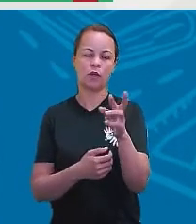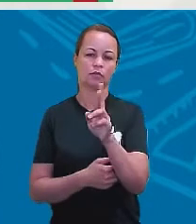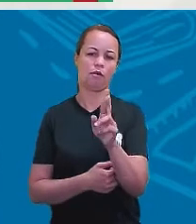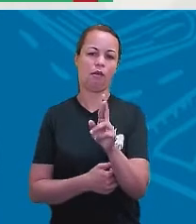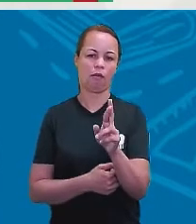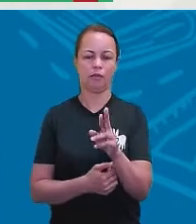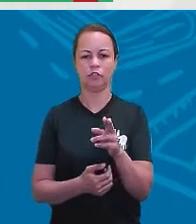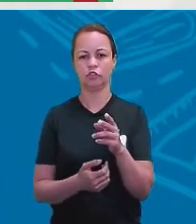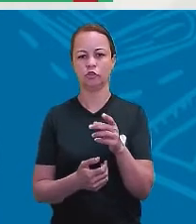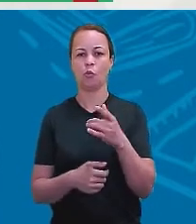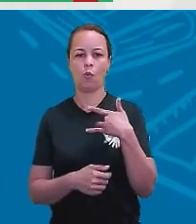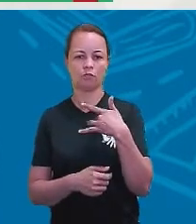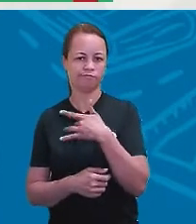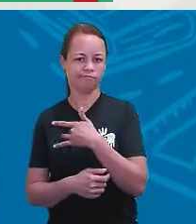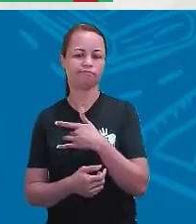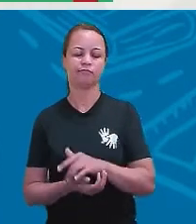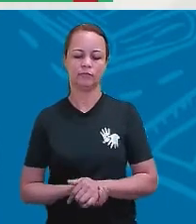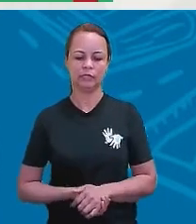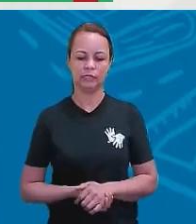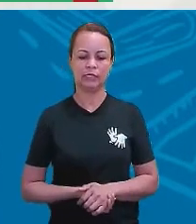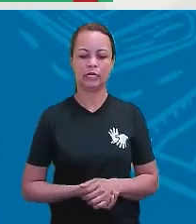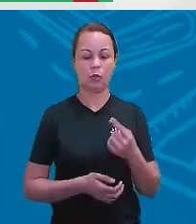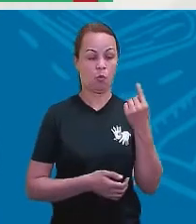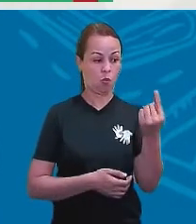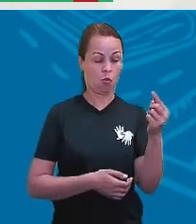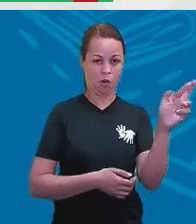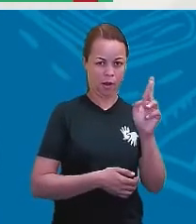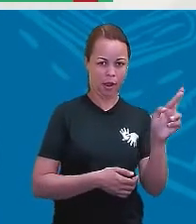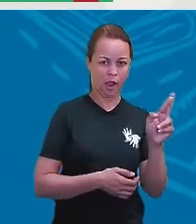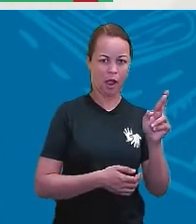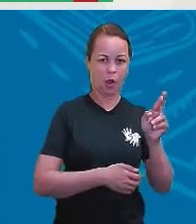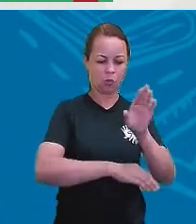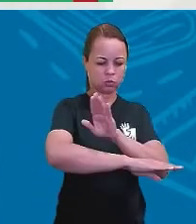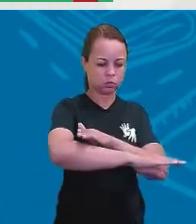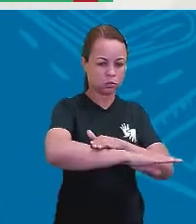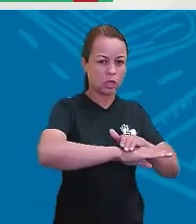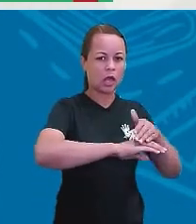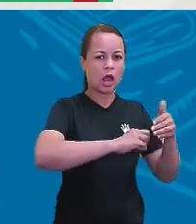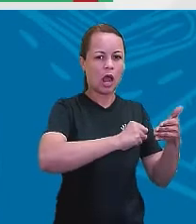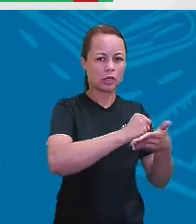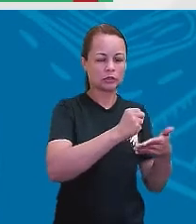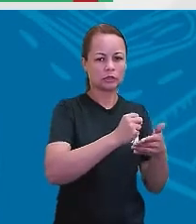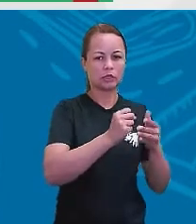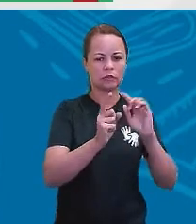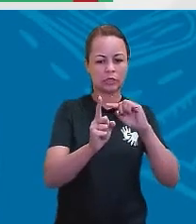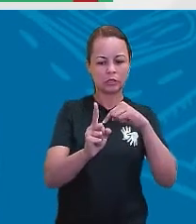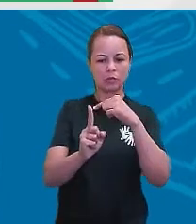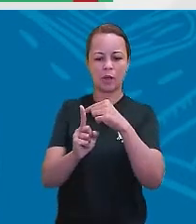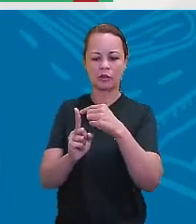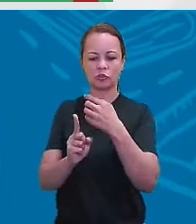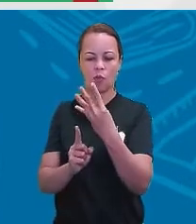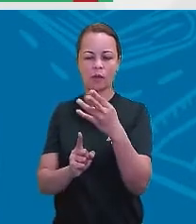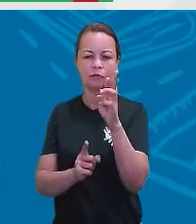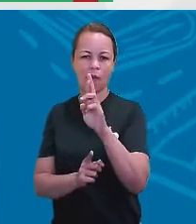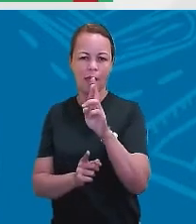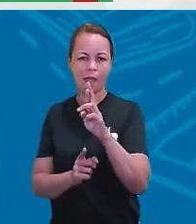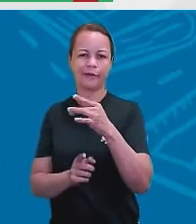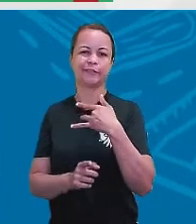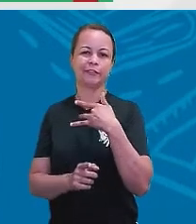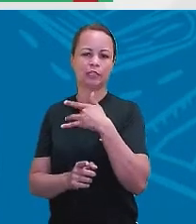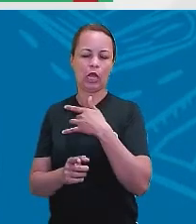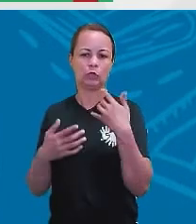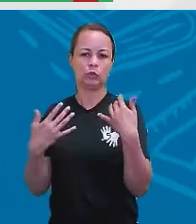gastar R$1 com o saneamento básico, eu vou estar provocando um gasto de R$4 em saúde, ou